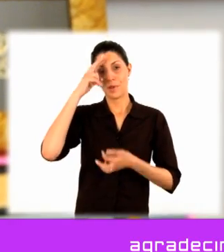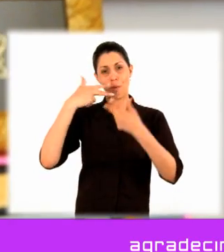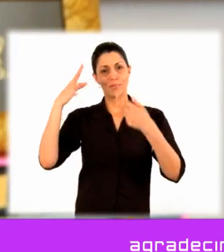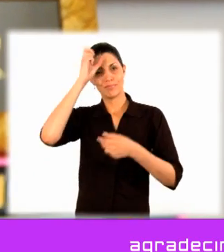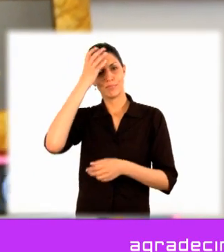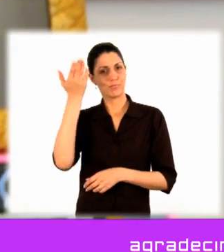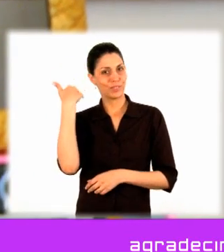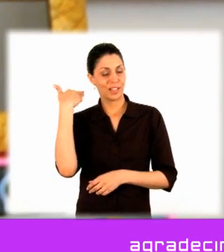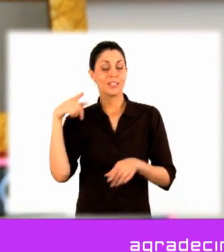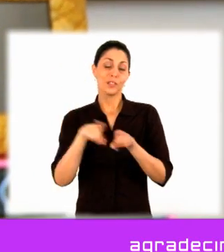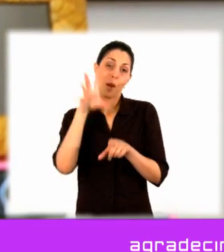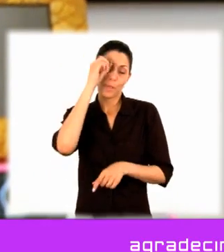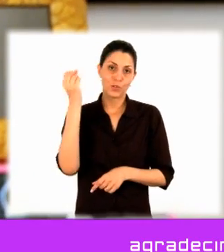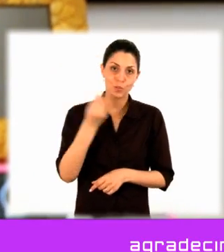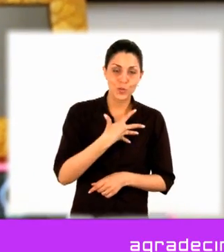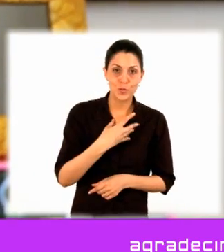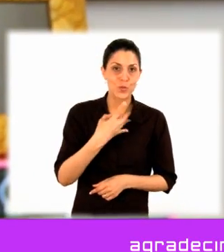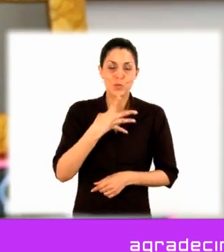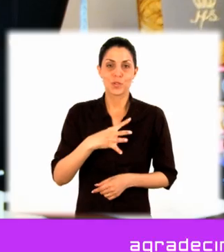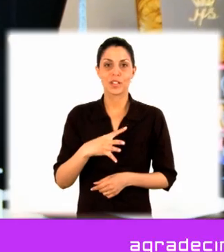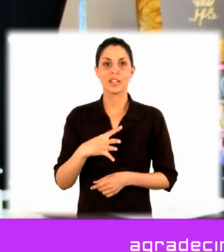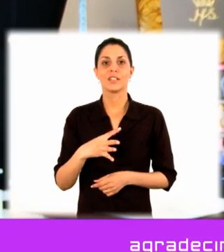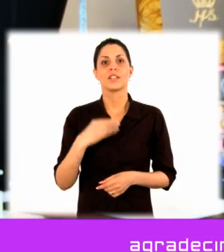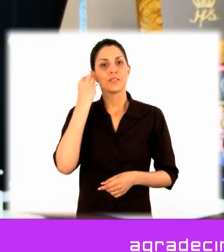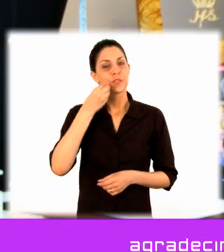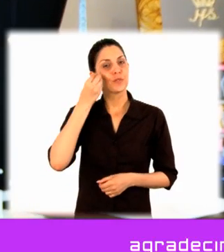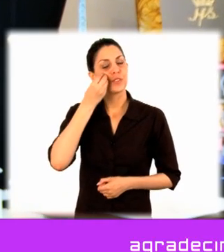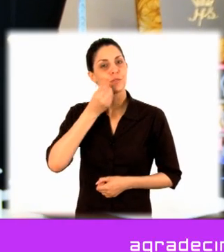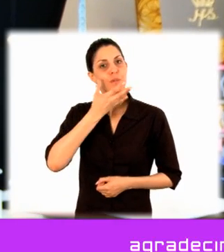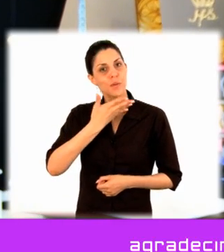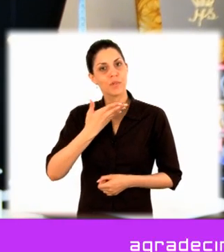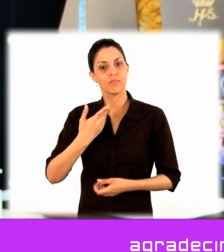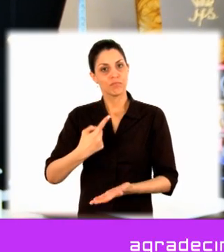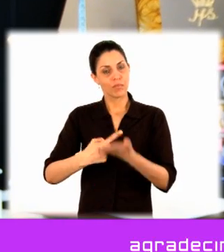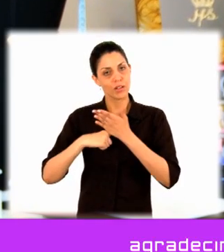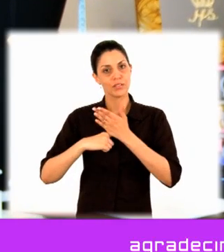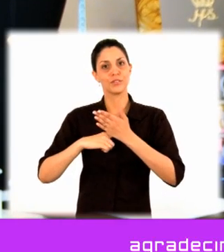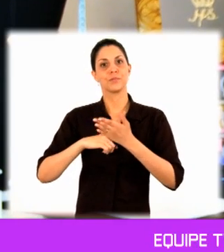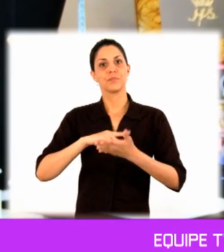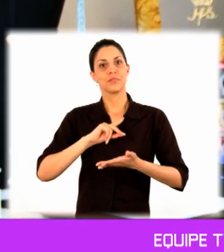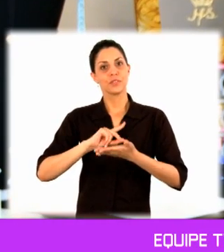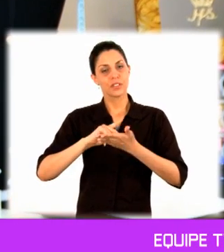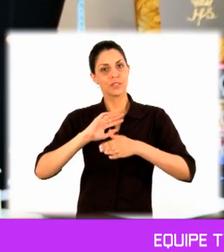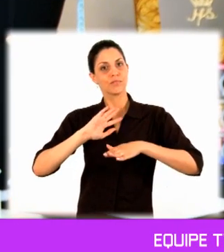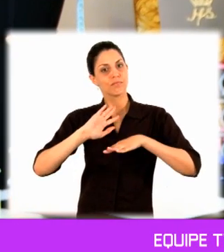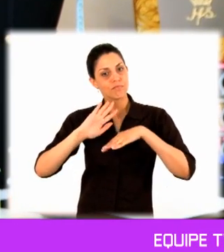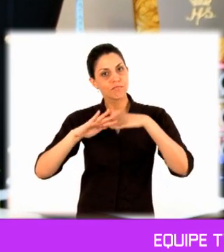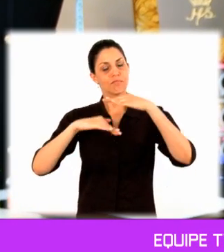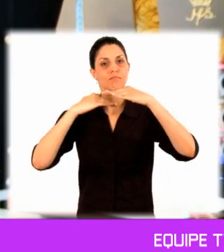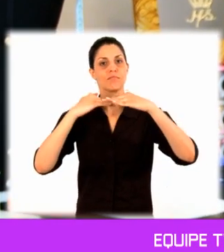Coisas que eu já sabia, aprendi coisas que eu não sabia. Essa experiência, essa aventura que eu tive, né, serviu só